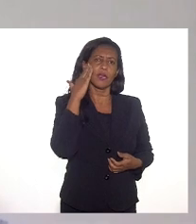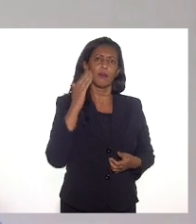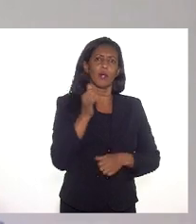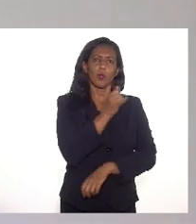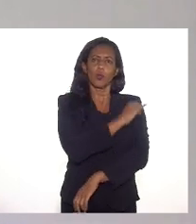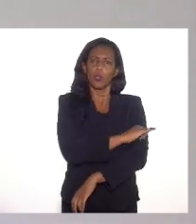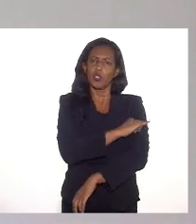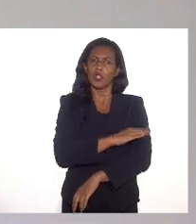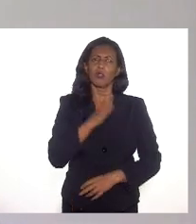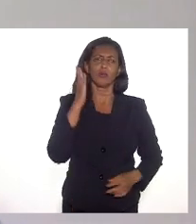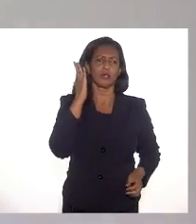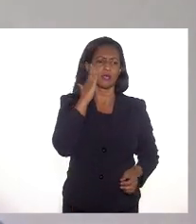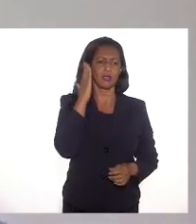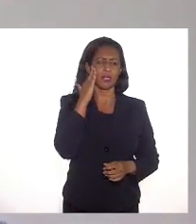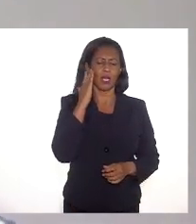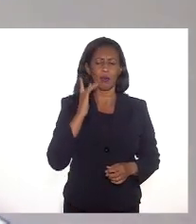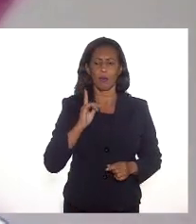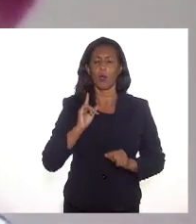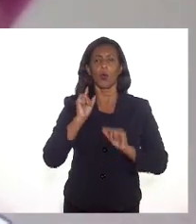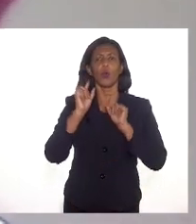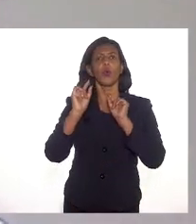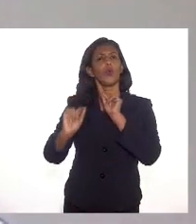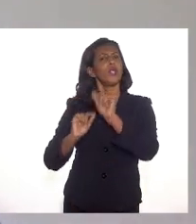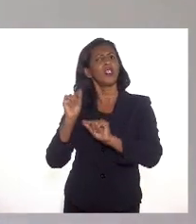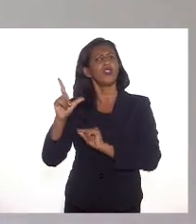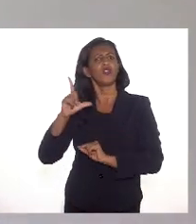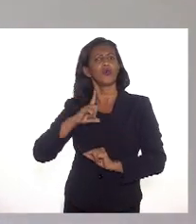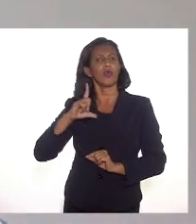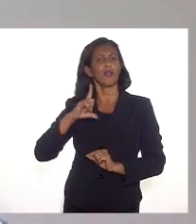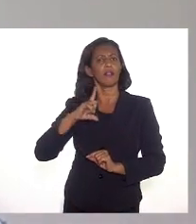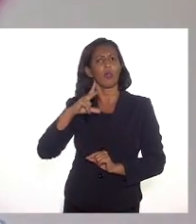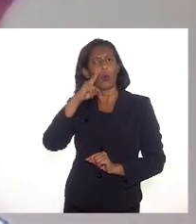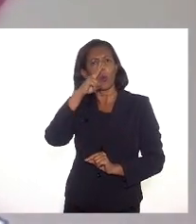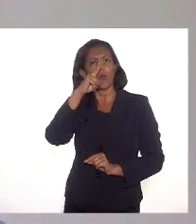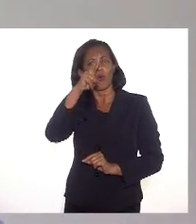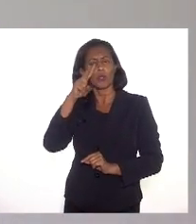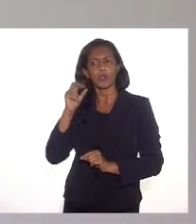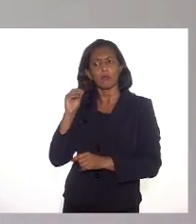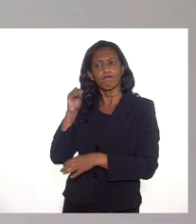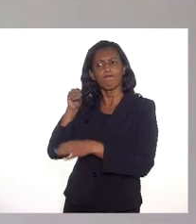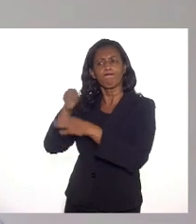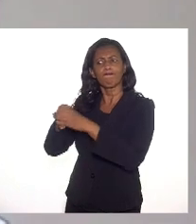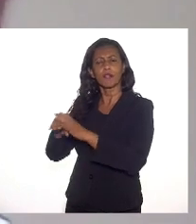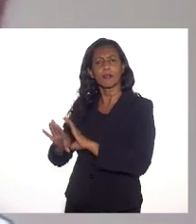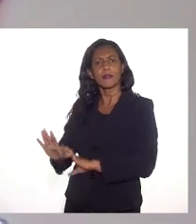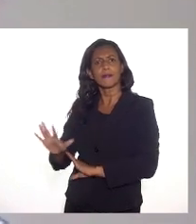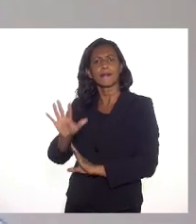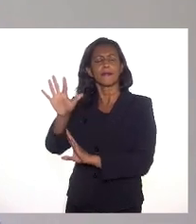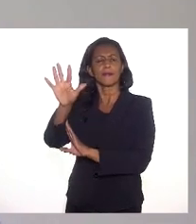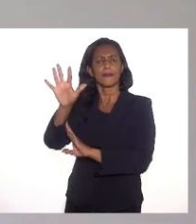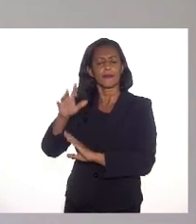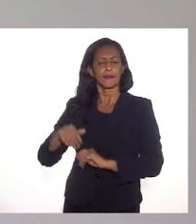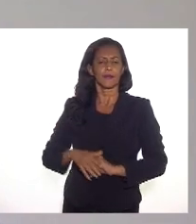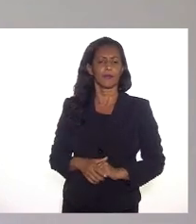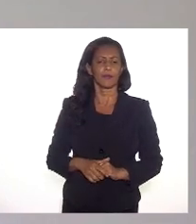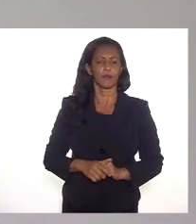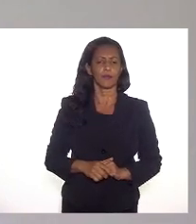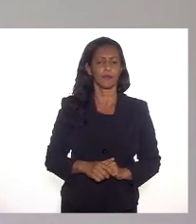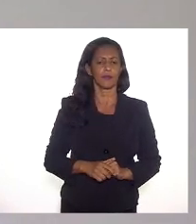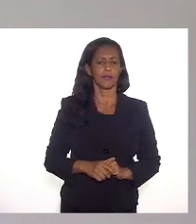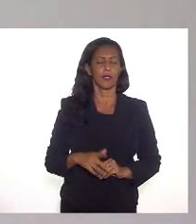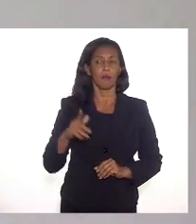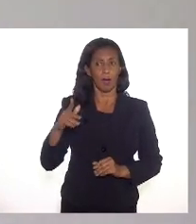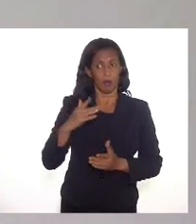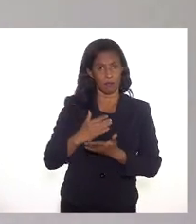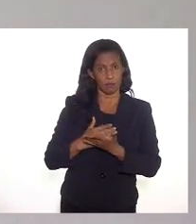Rio de Janeiro saiba o que ele já tem como potencial instalado como potencial construído nesses territórios para